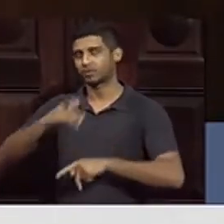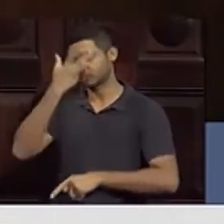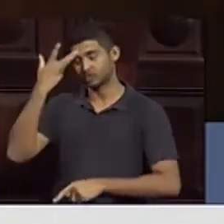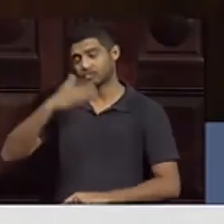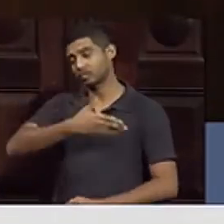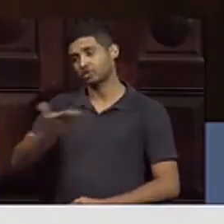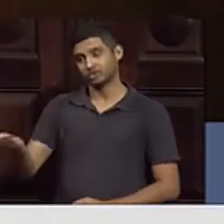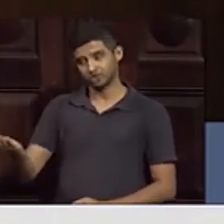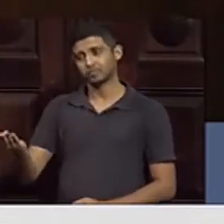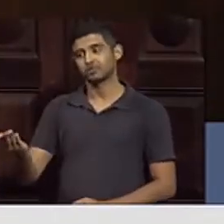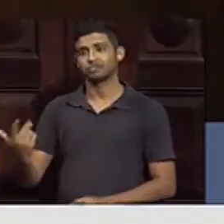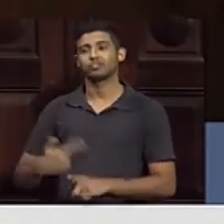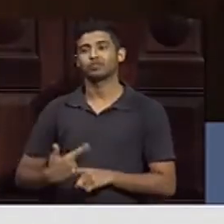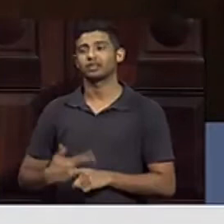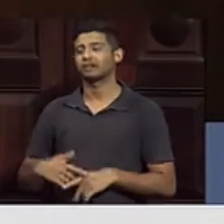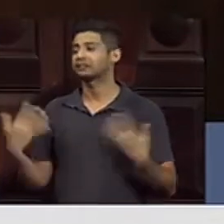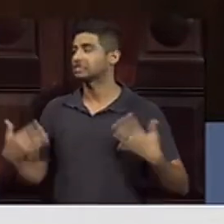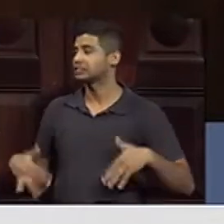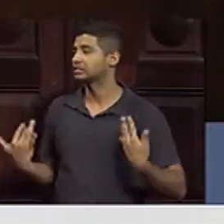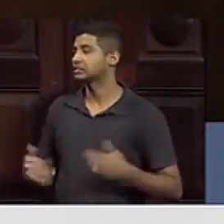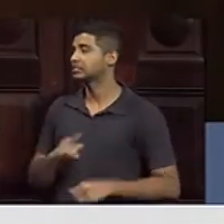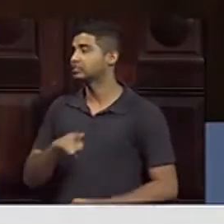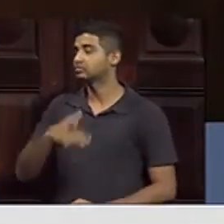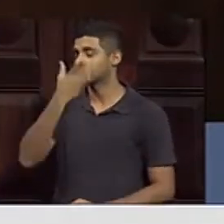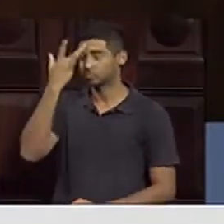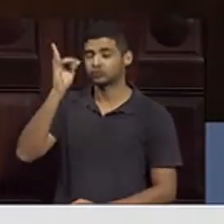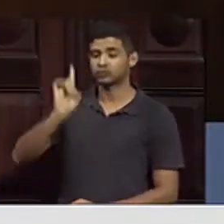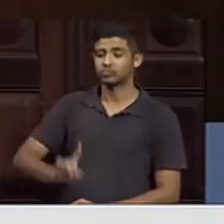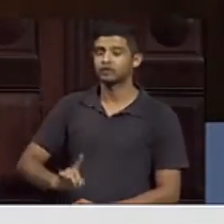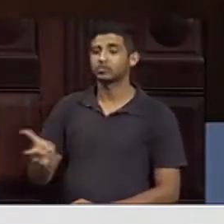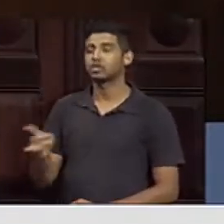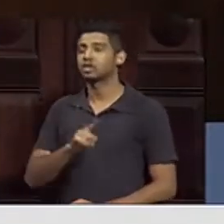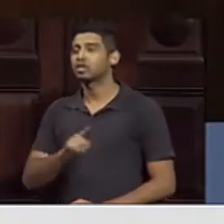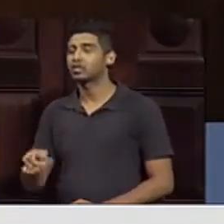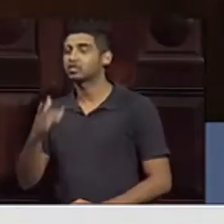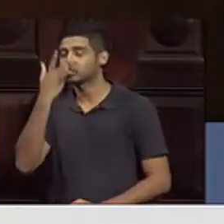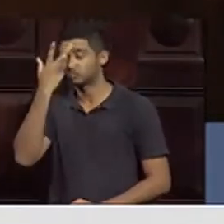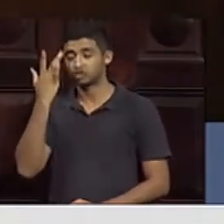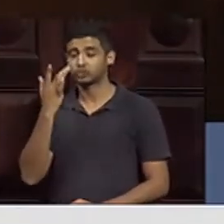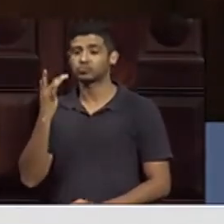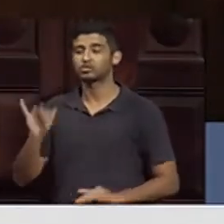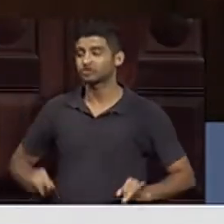setores que têm das pessoas com deficiência, com necessidades especiais